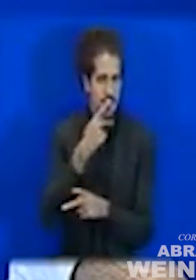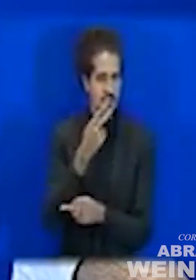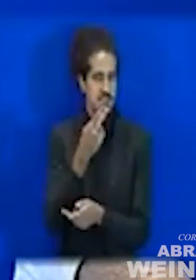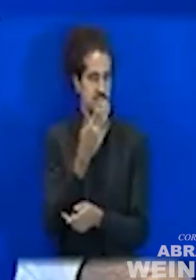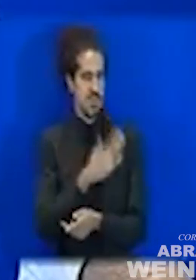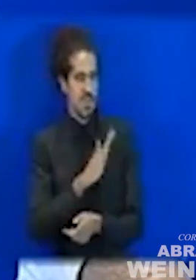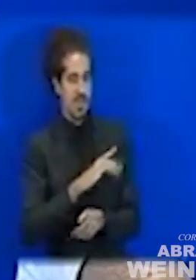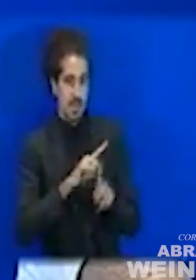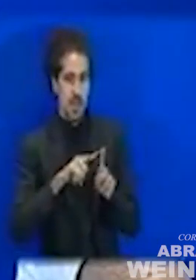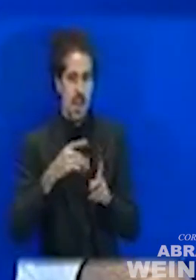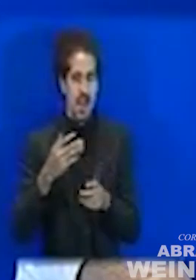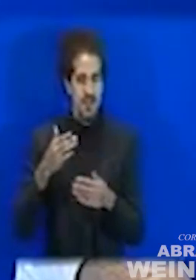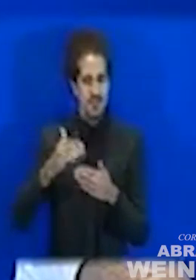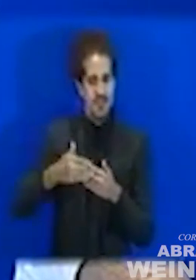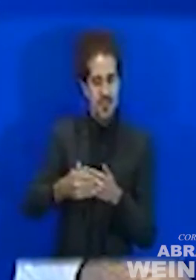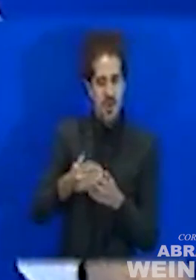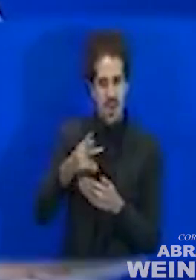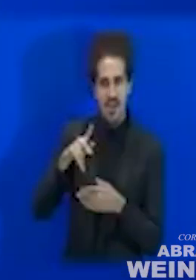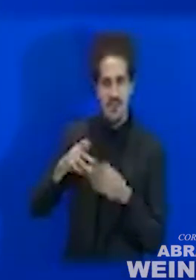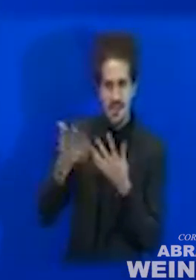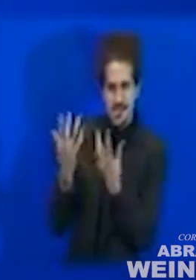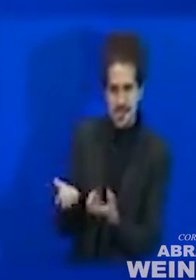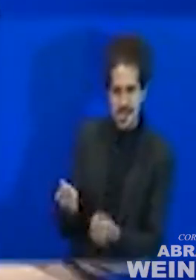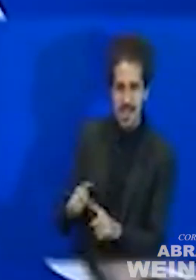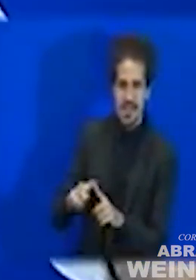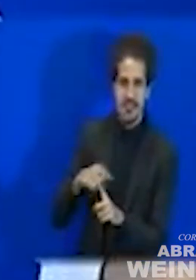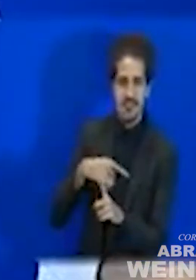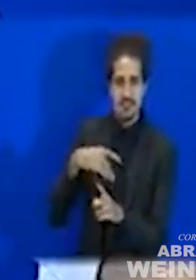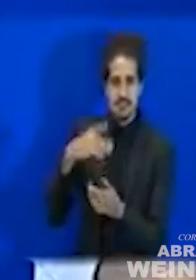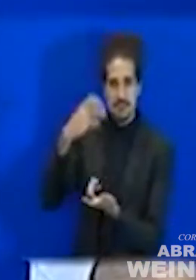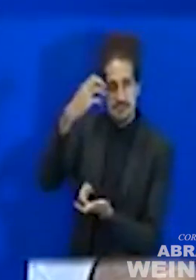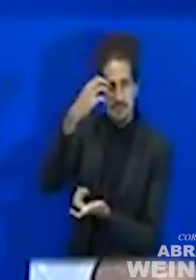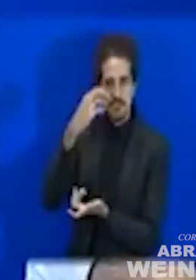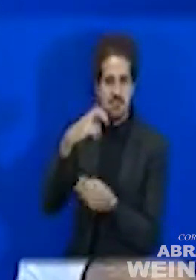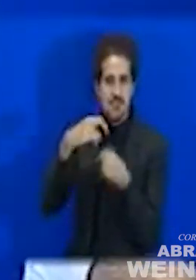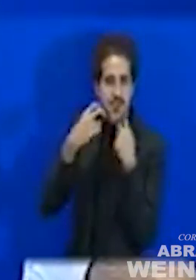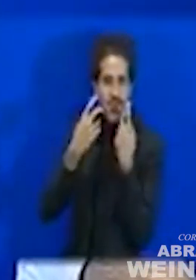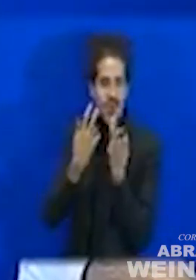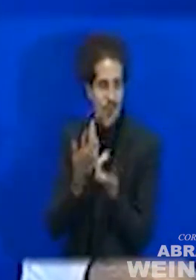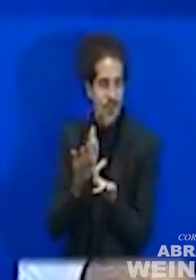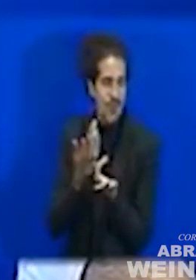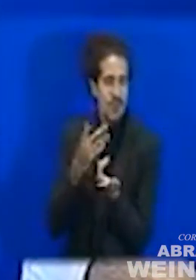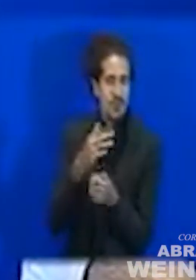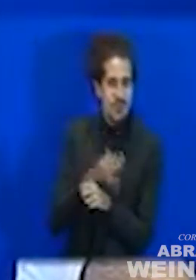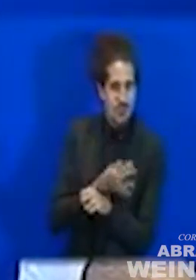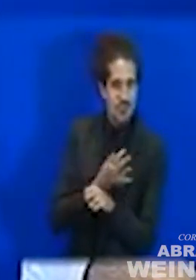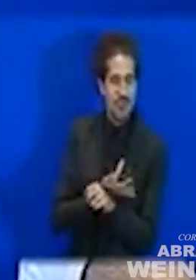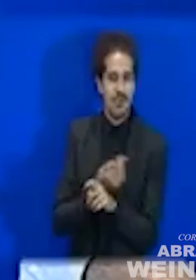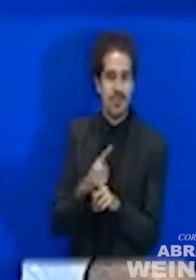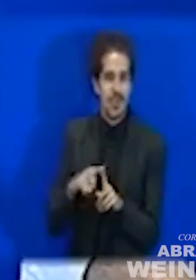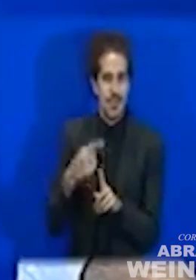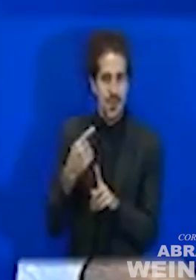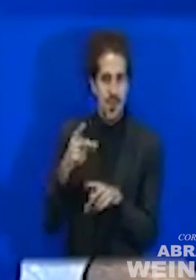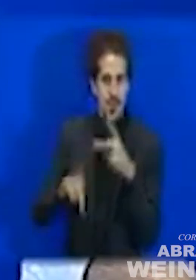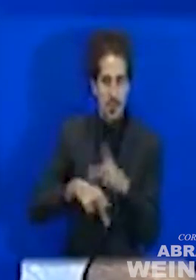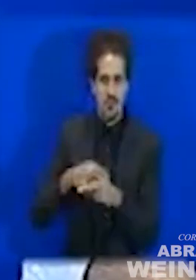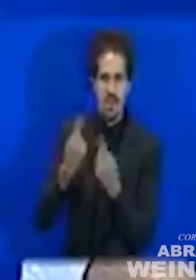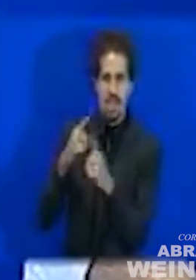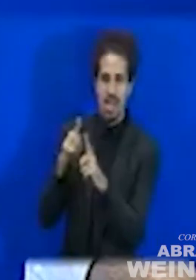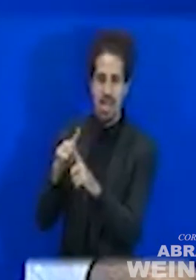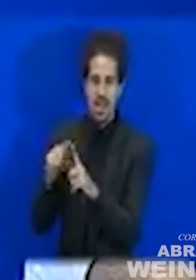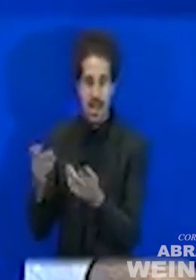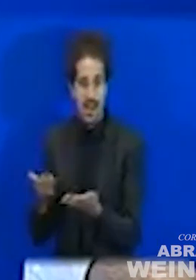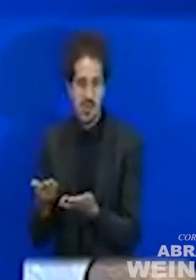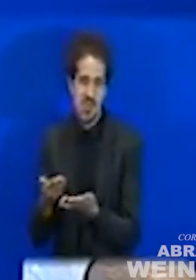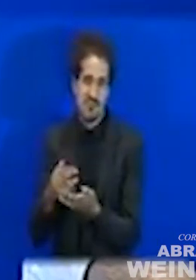de novo. Não vão morder a língua porque elas somem, né? Você vê que as pessoas que estavam alardeando o caos agora somem. Vão ter que